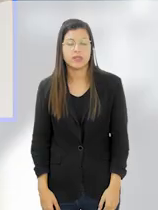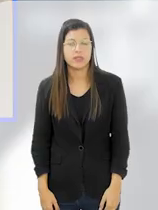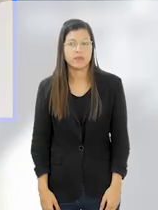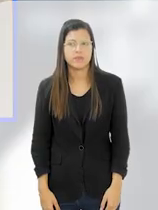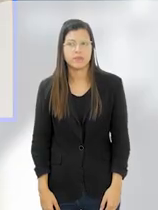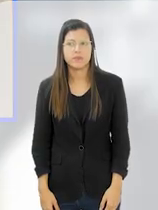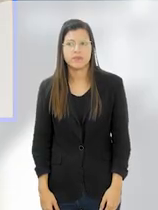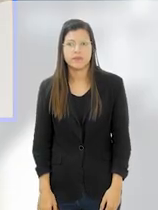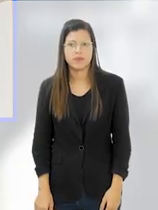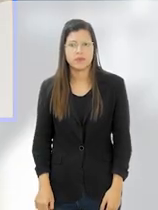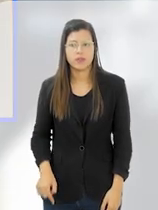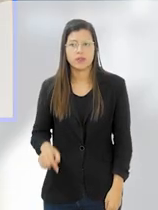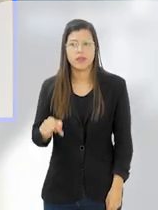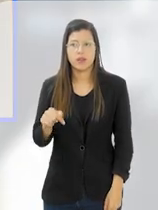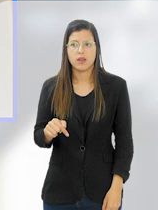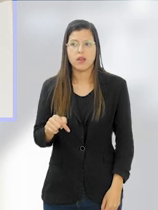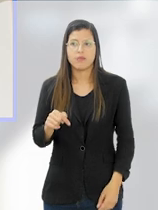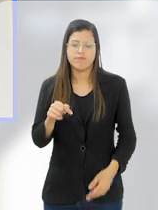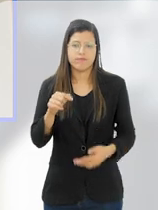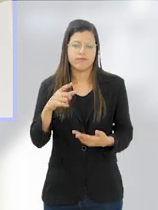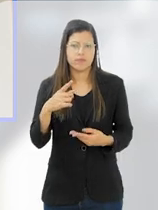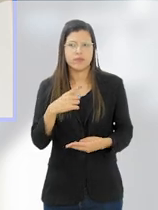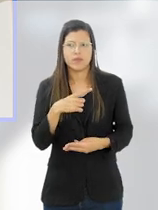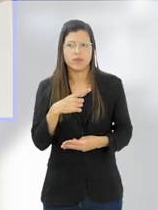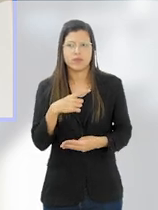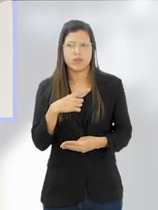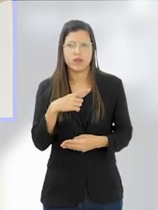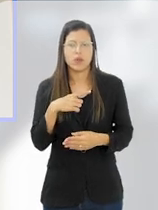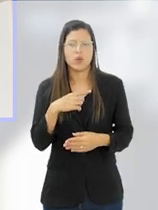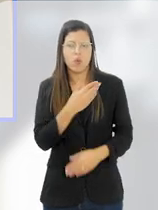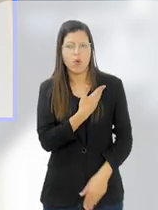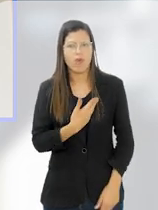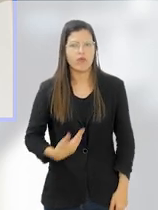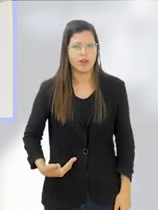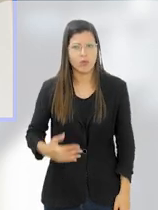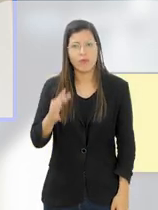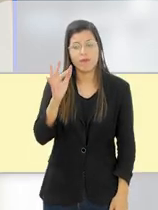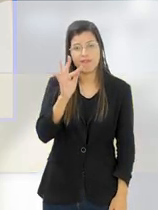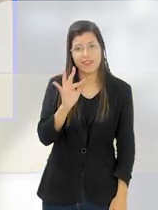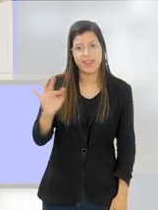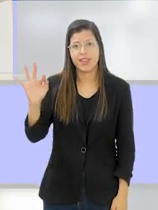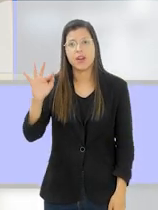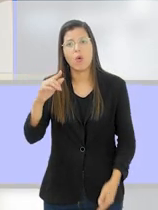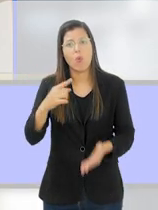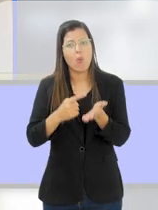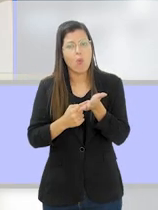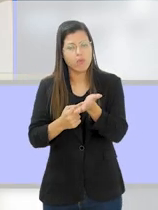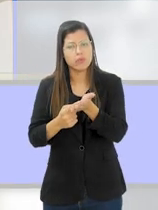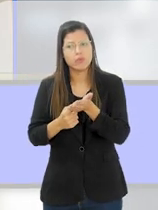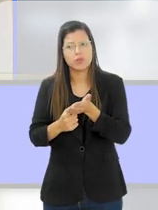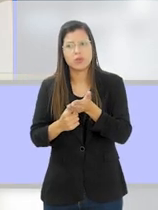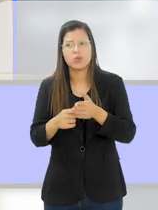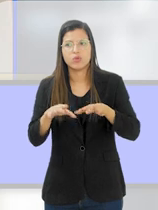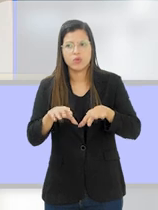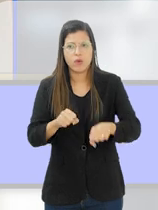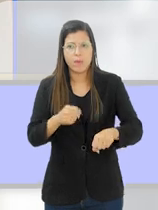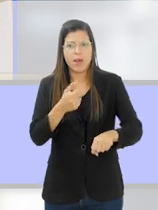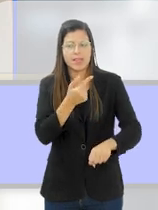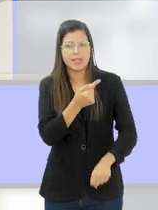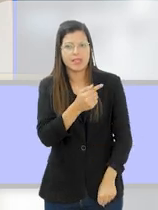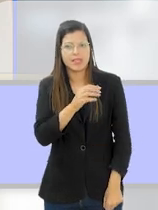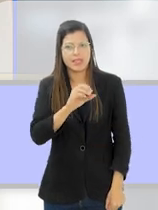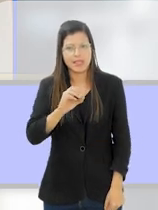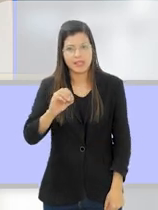De uma certa forma, isso está no horizonte, tá? O governo federal tem um compromisso de, por exemplo, formar